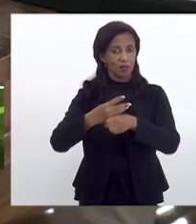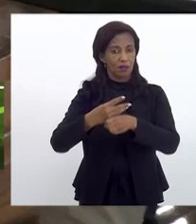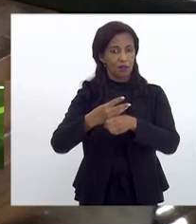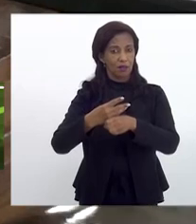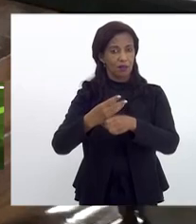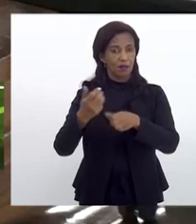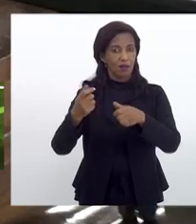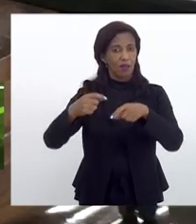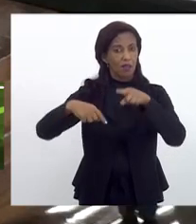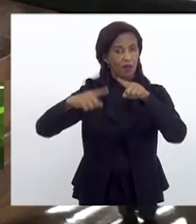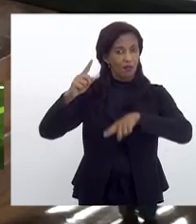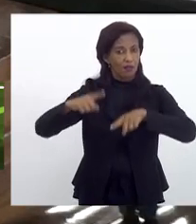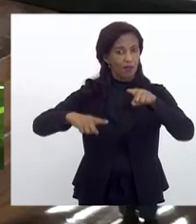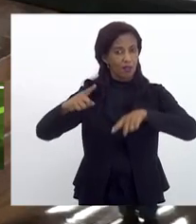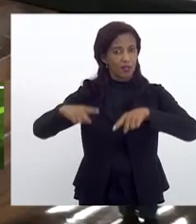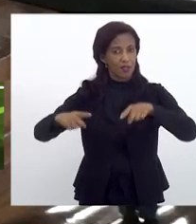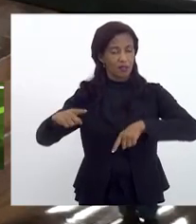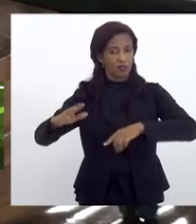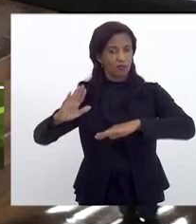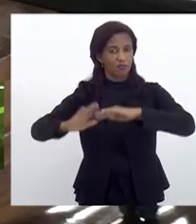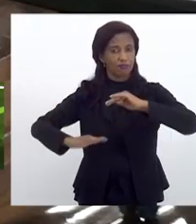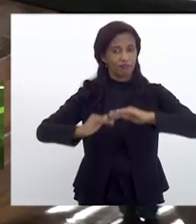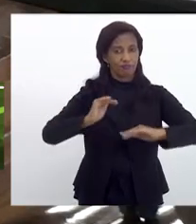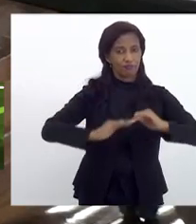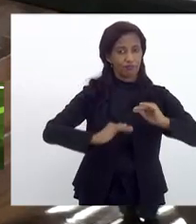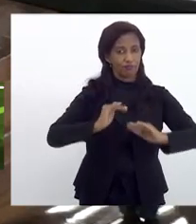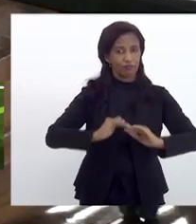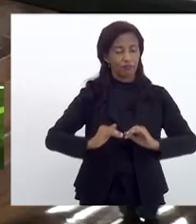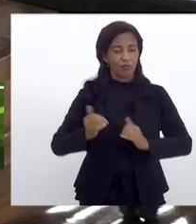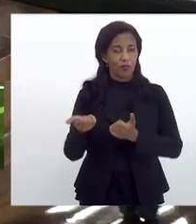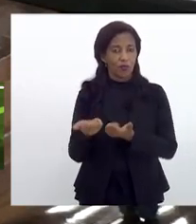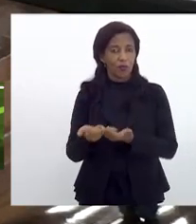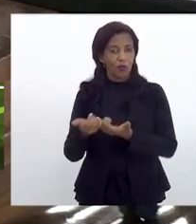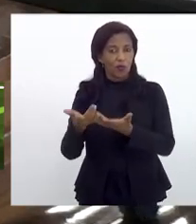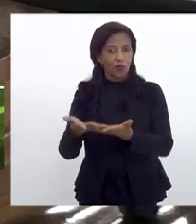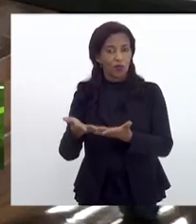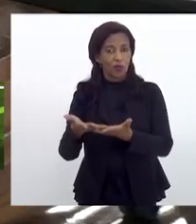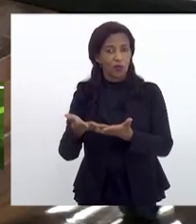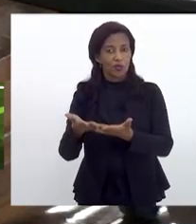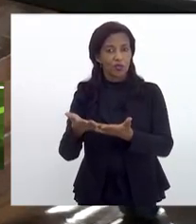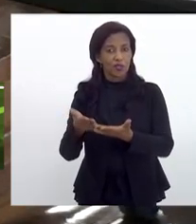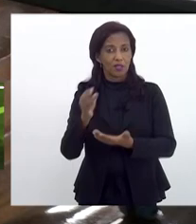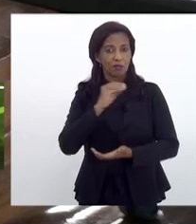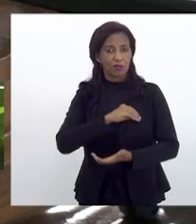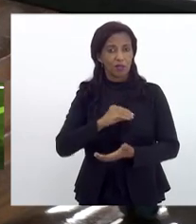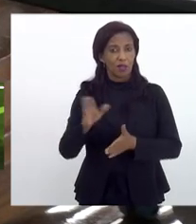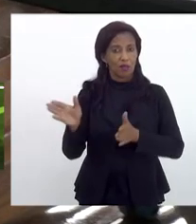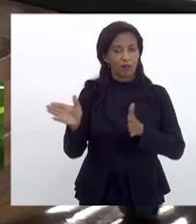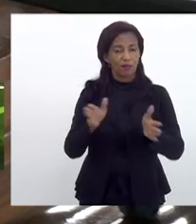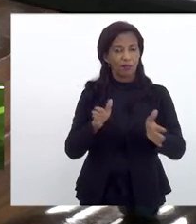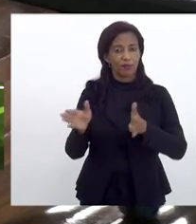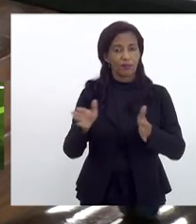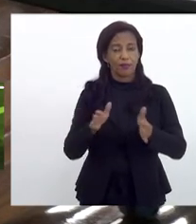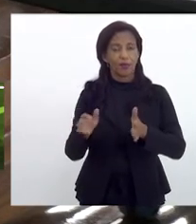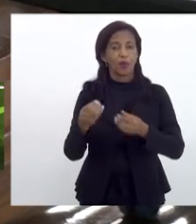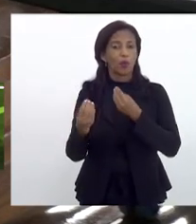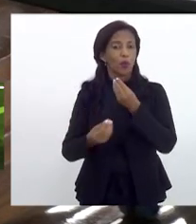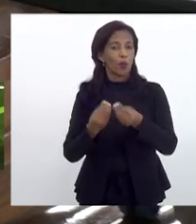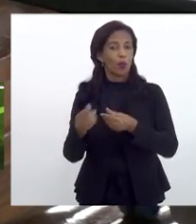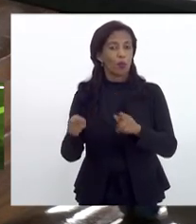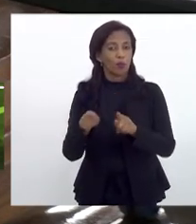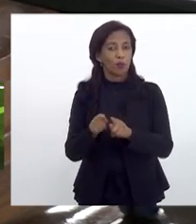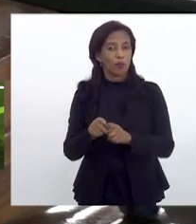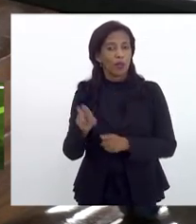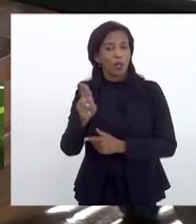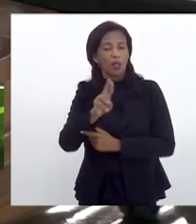Avaliação De capacitação Você estaria No plano De cargo Salário Como também tem Não com